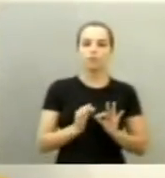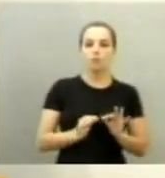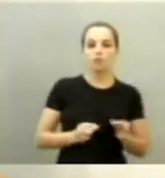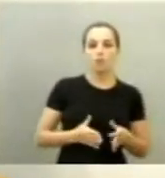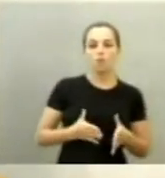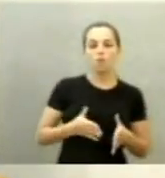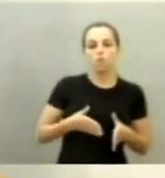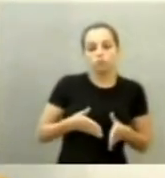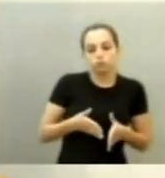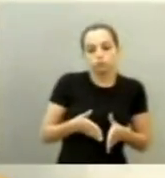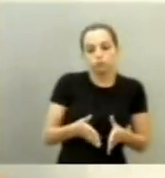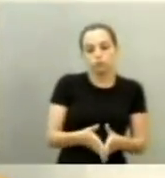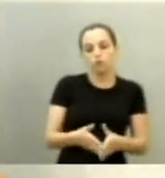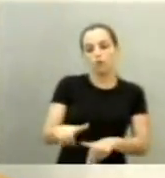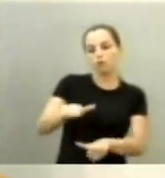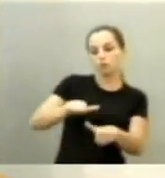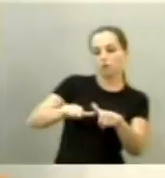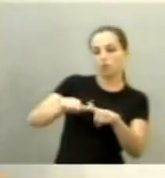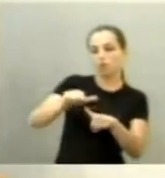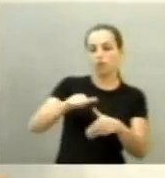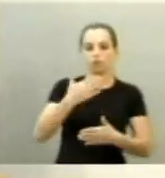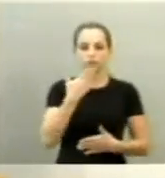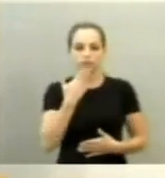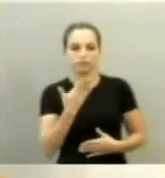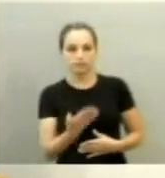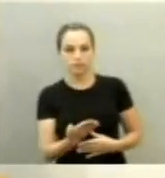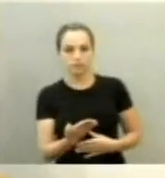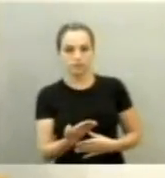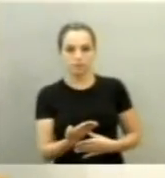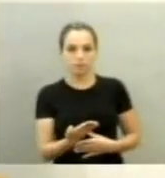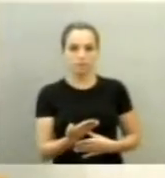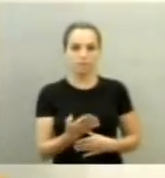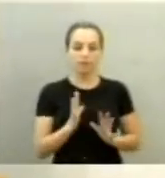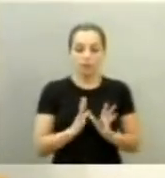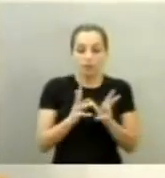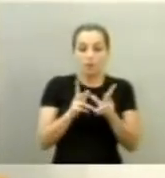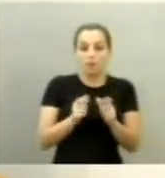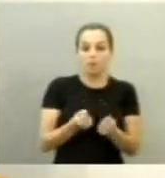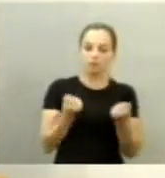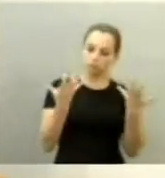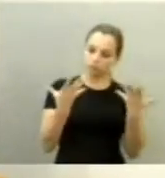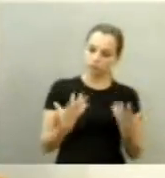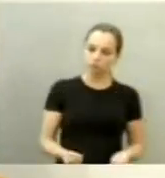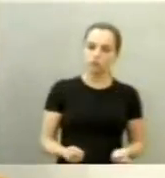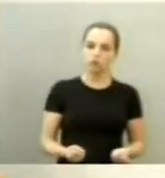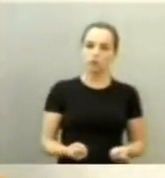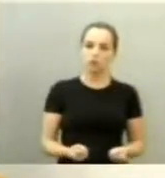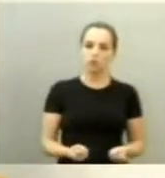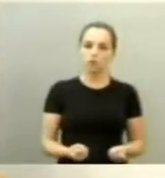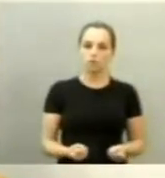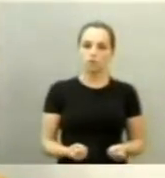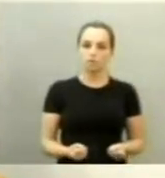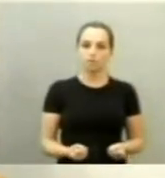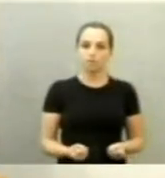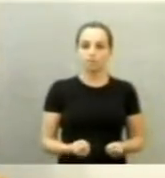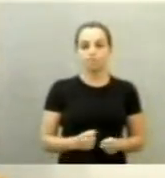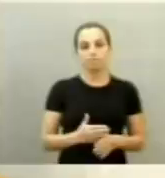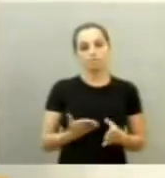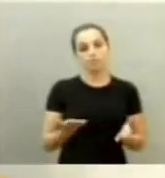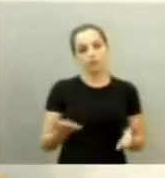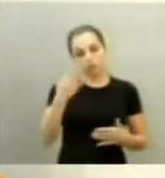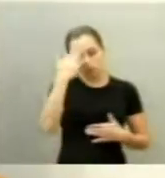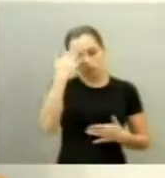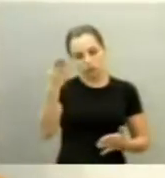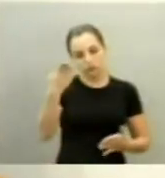aí as modificações sugeridas. Eu digo que a grande maioria foi aceita, houve um consenso. Então, agradecer